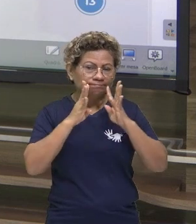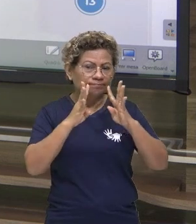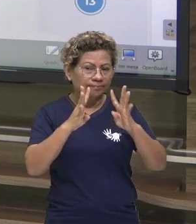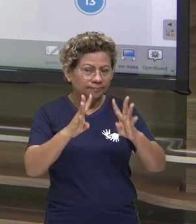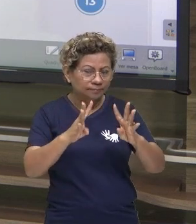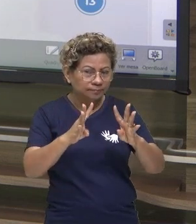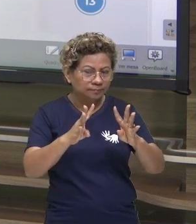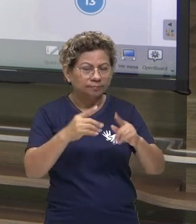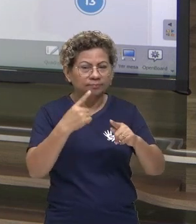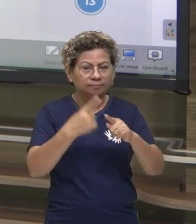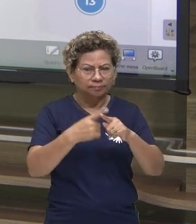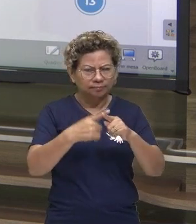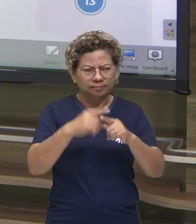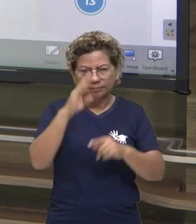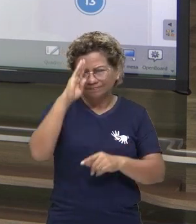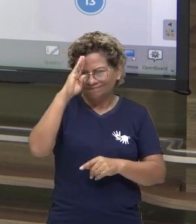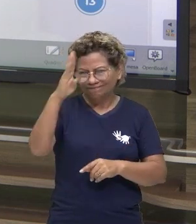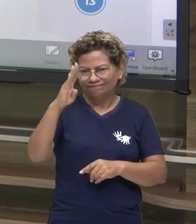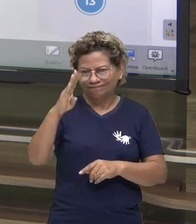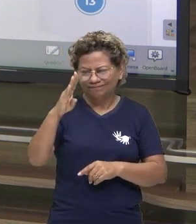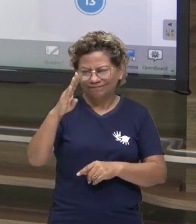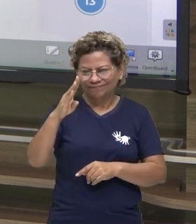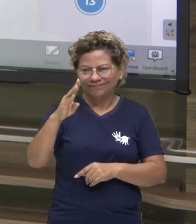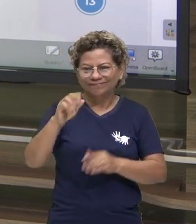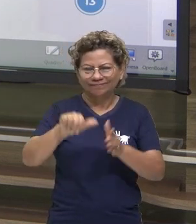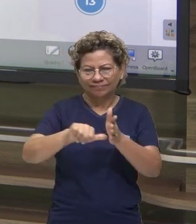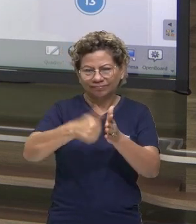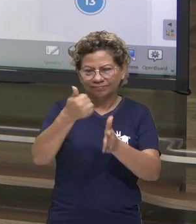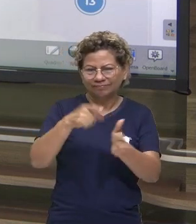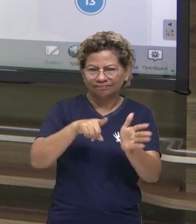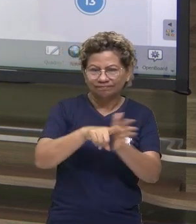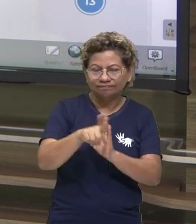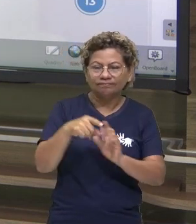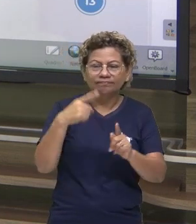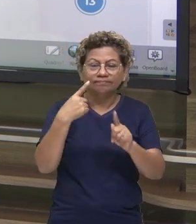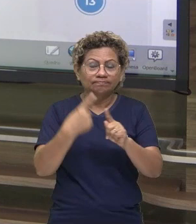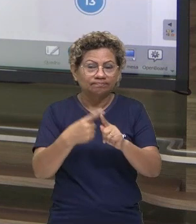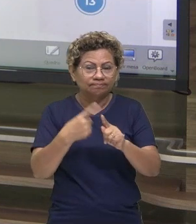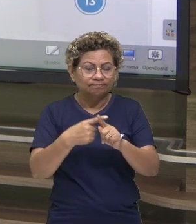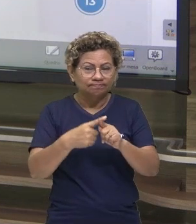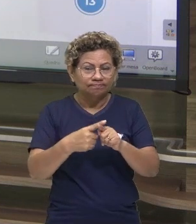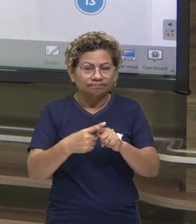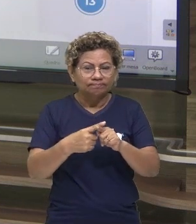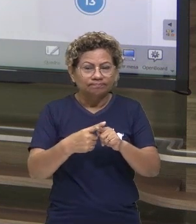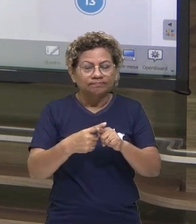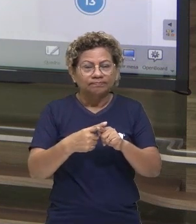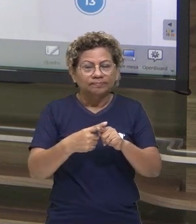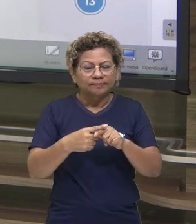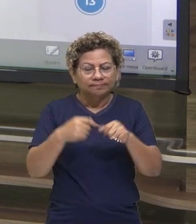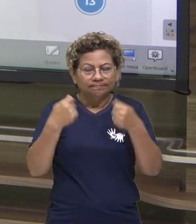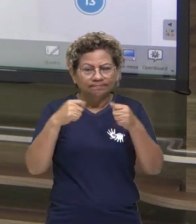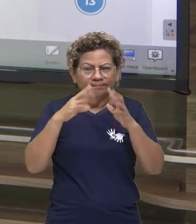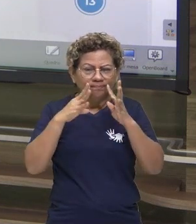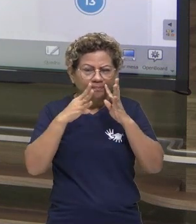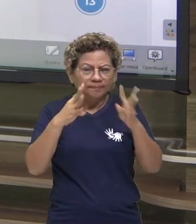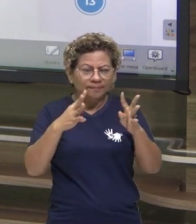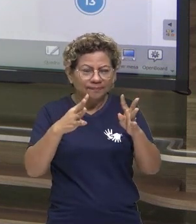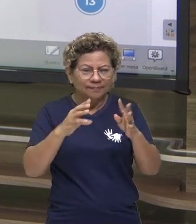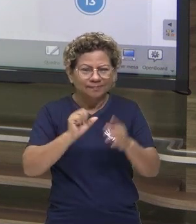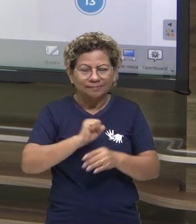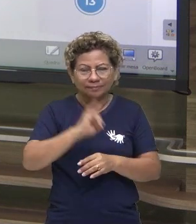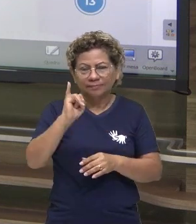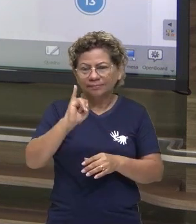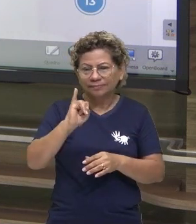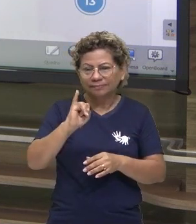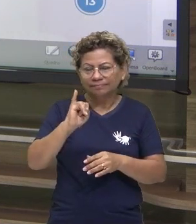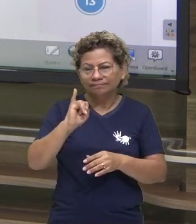ela principalmente essa primeira questão aí, ela é muito delicada com relação às definições. Então, uma palavrinha é o suficiente